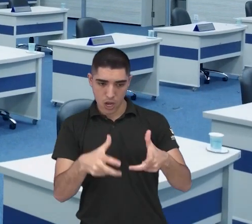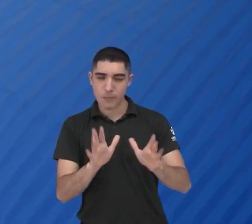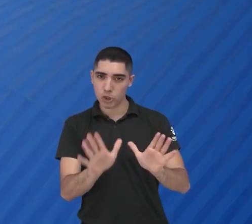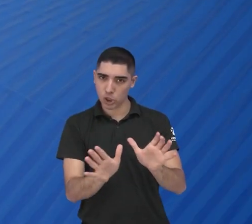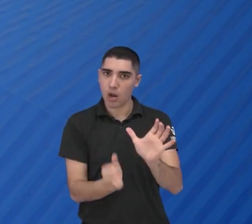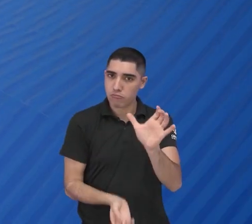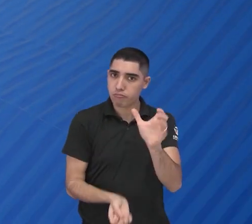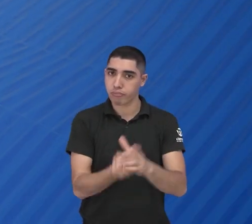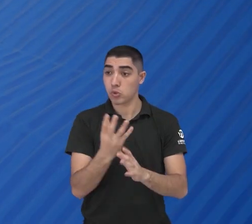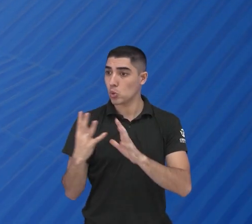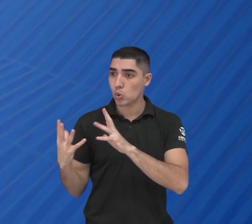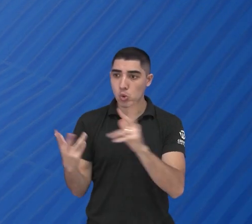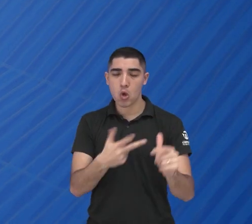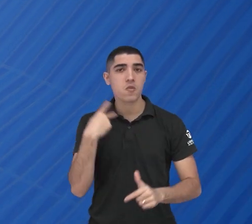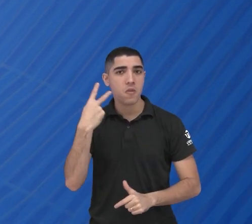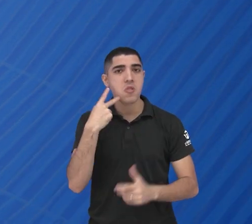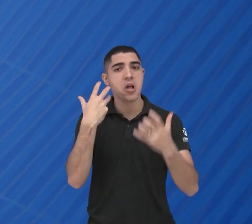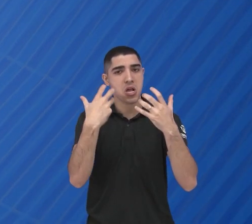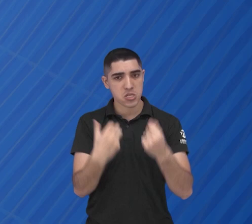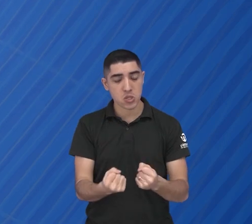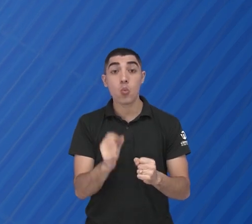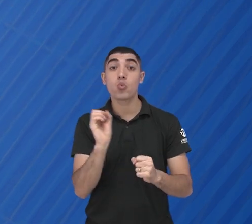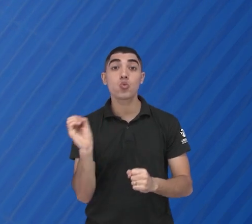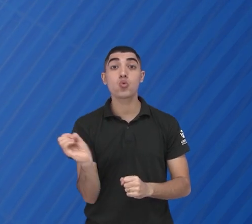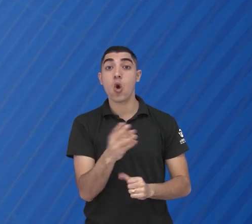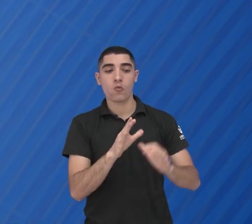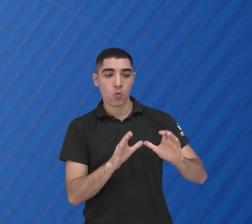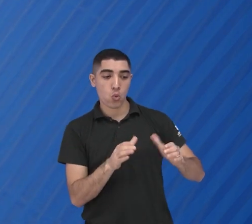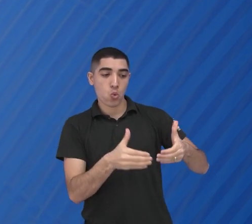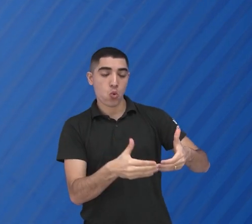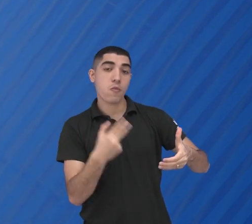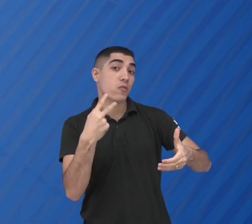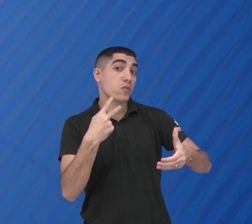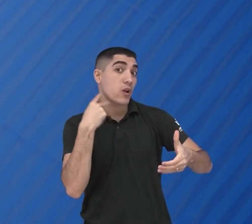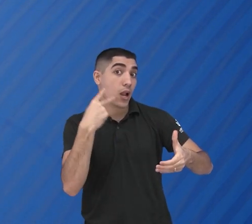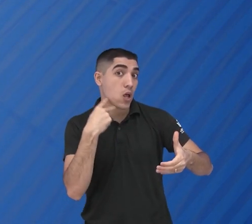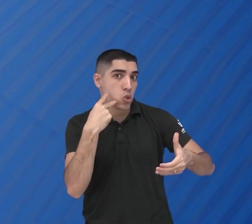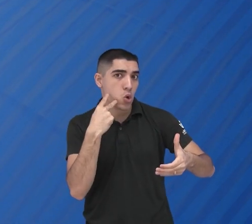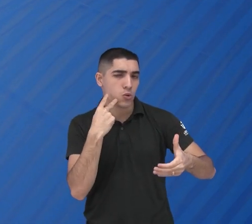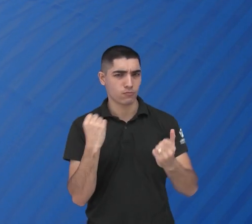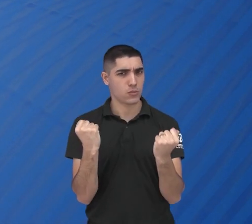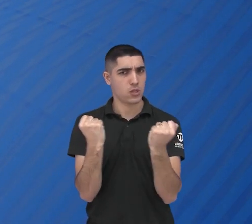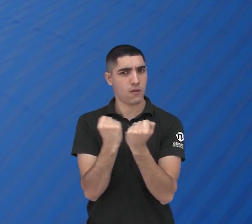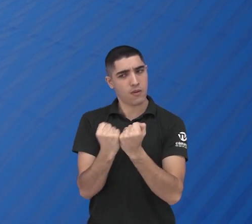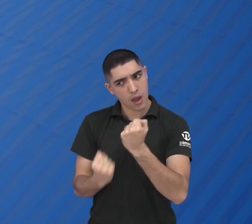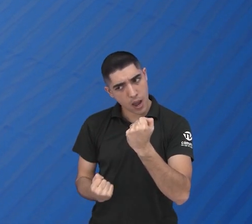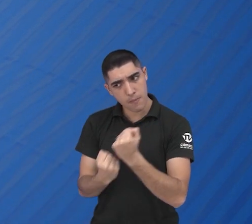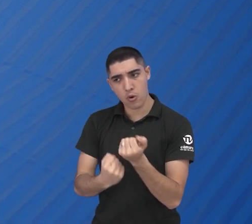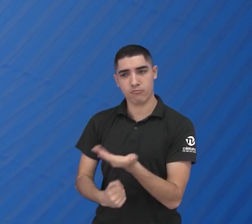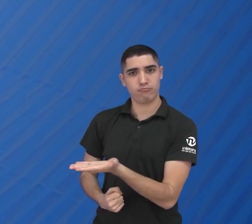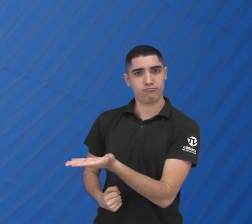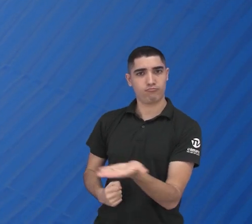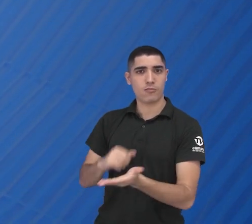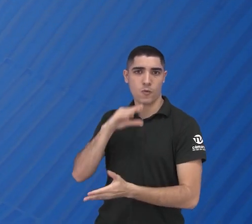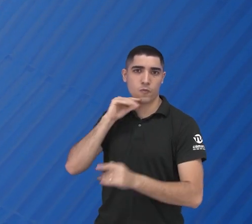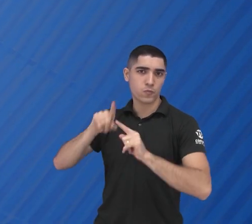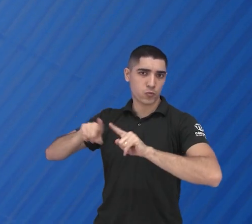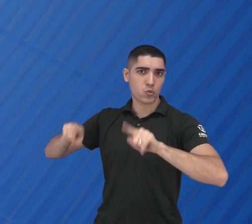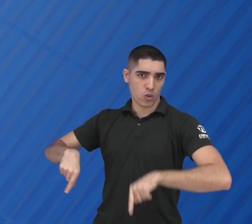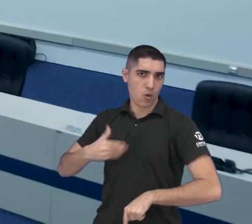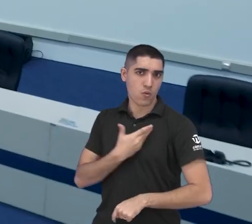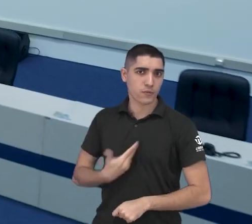Municipal aprovou de forma unânime a criação da Frente Parlamentar em Defesa do Servidor